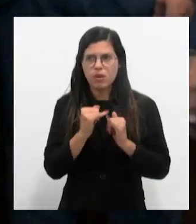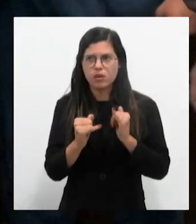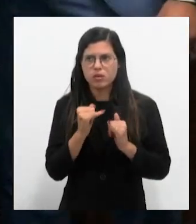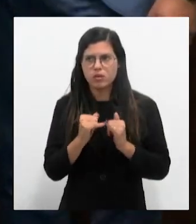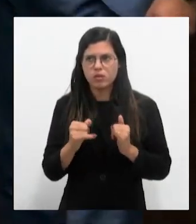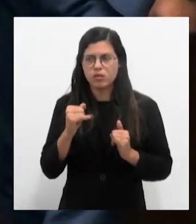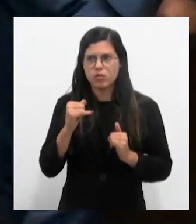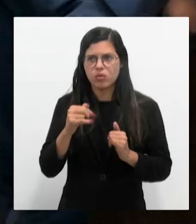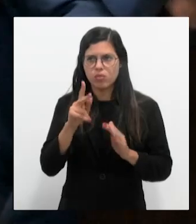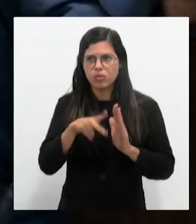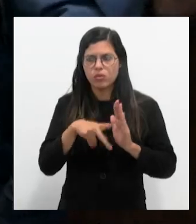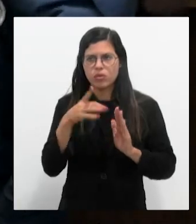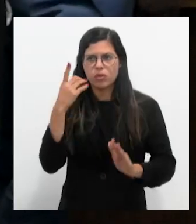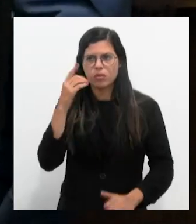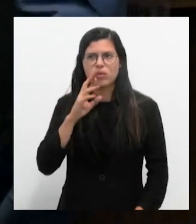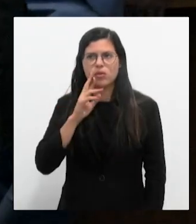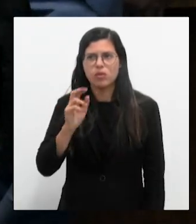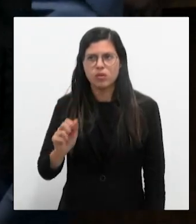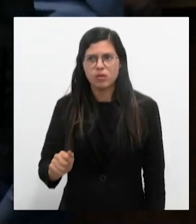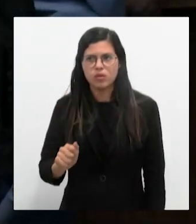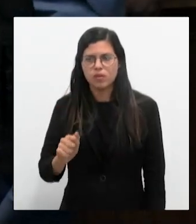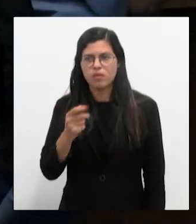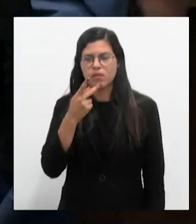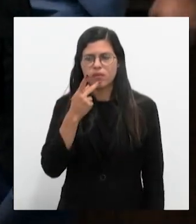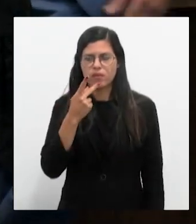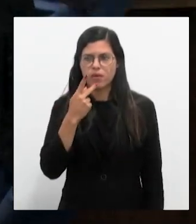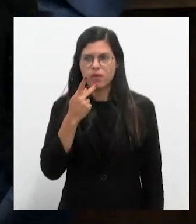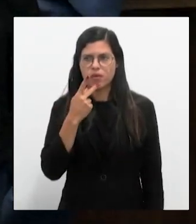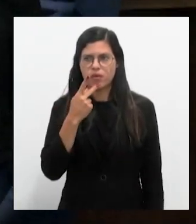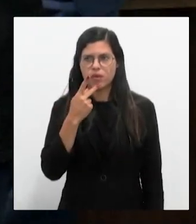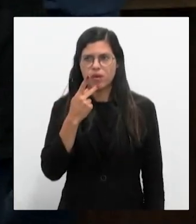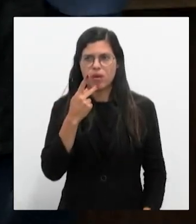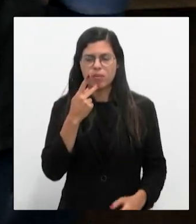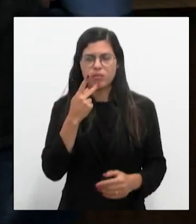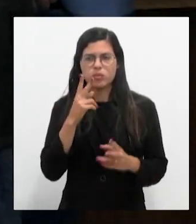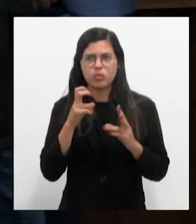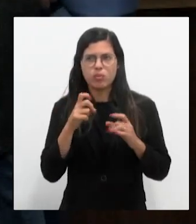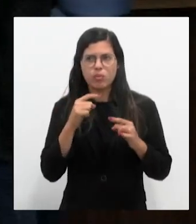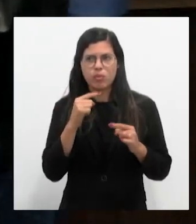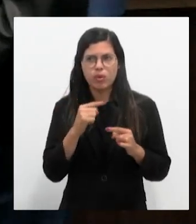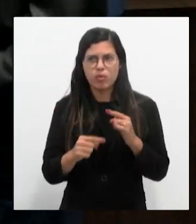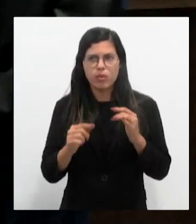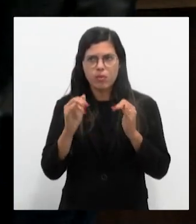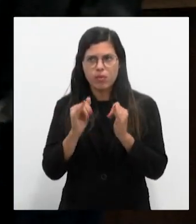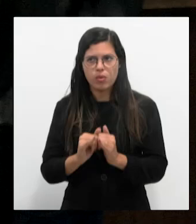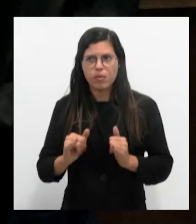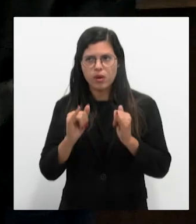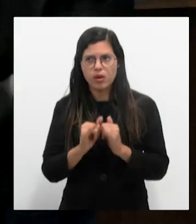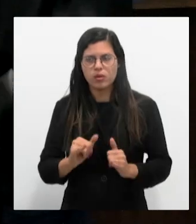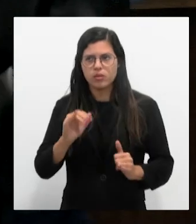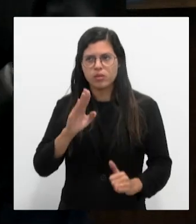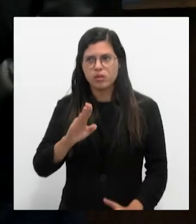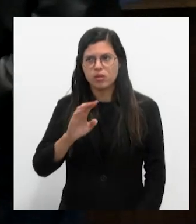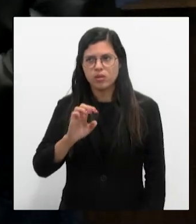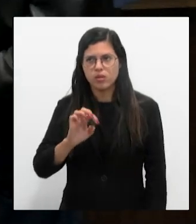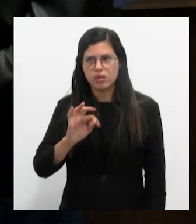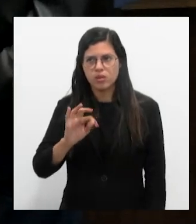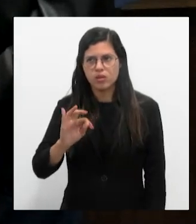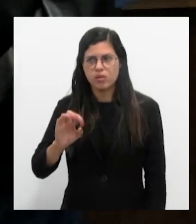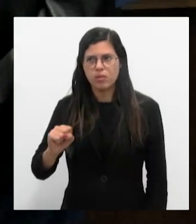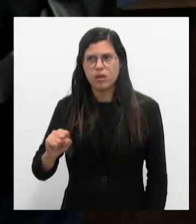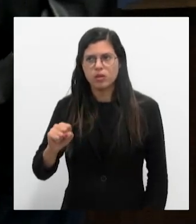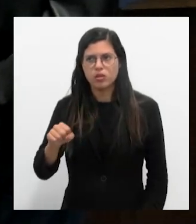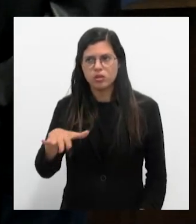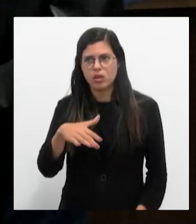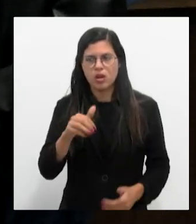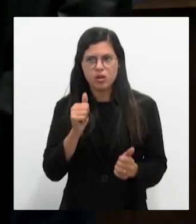projeto do deputado Rodrigo Amorim. O projeto do Rodrigo Amorim diz que visa proibir a propaganda das bets no âmbito